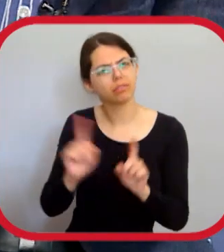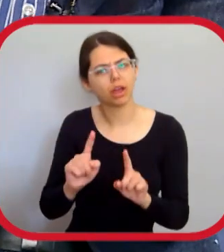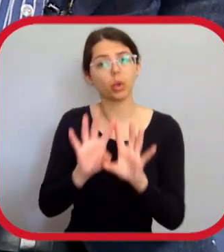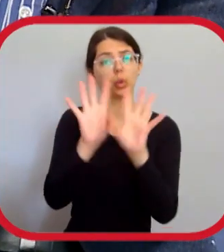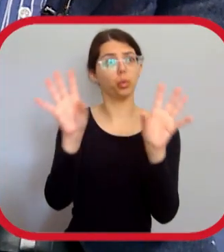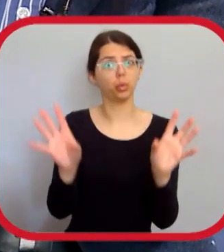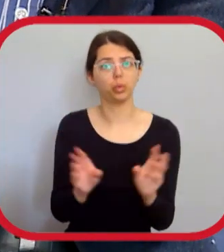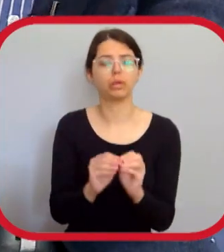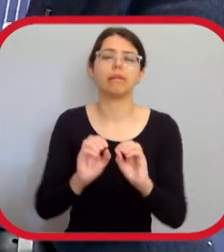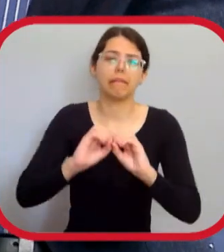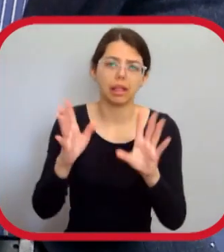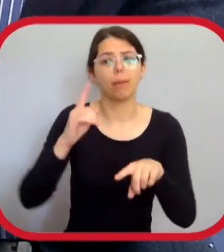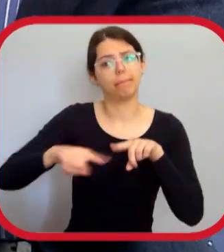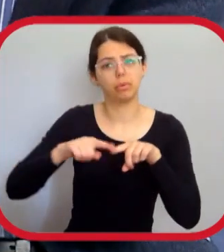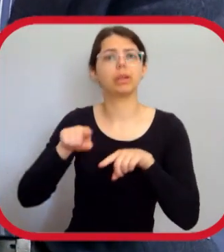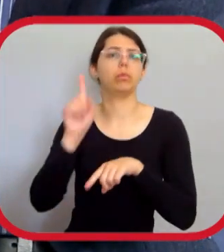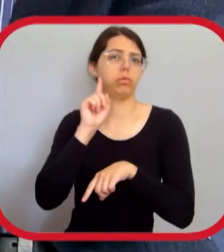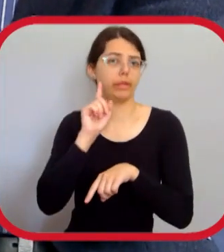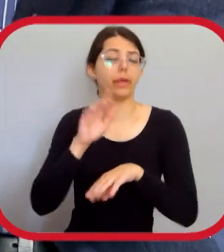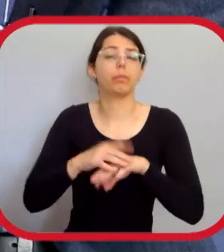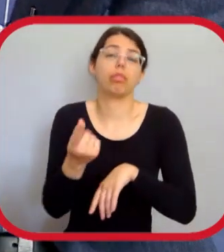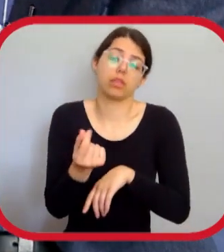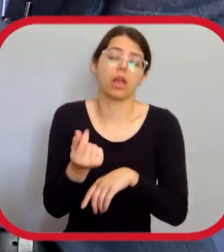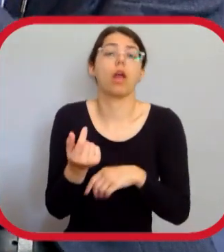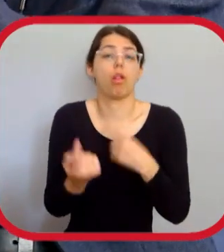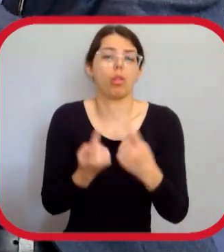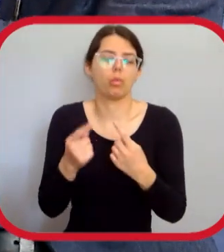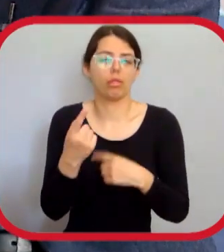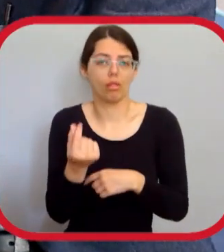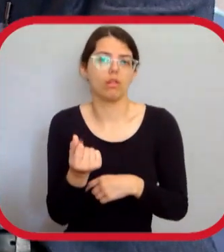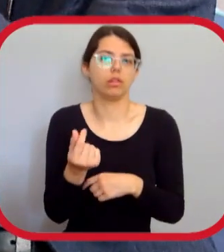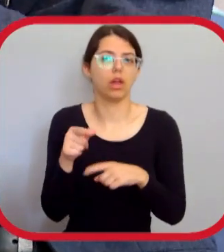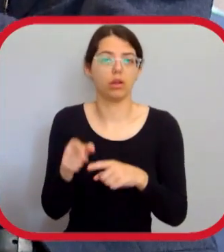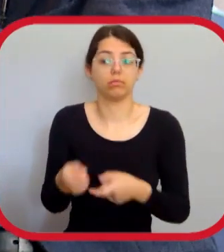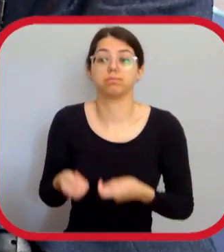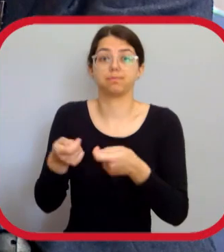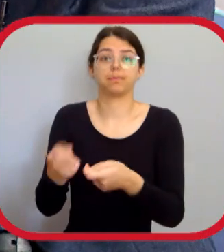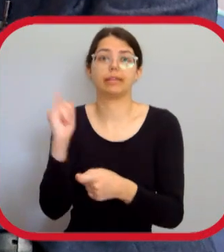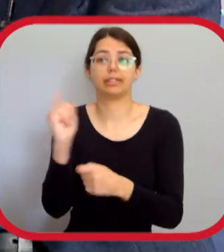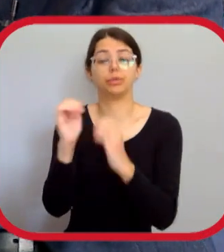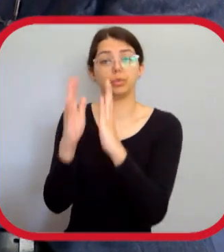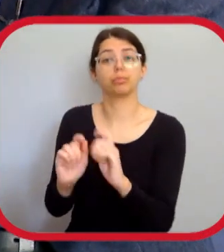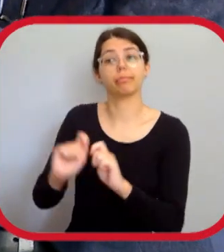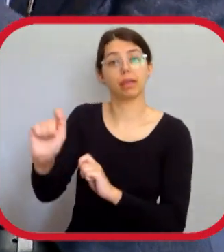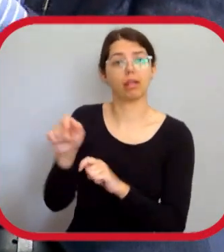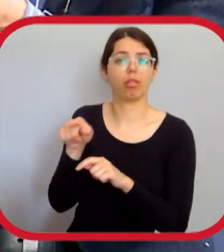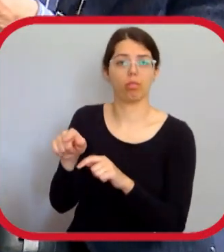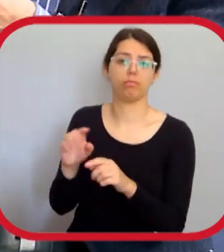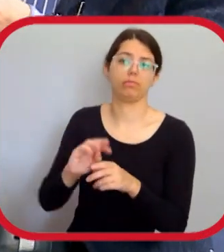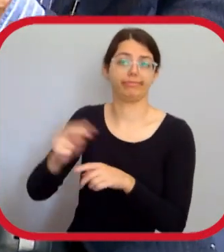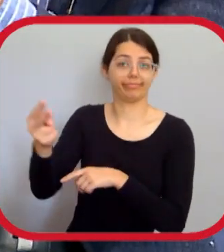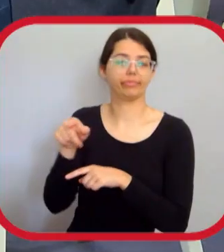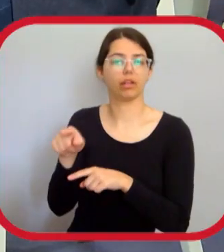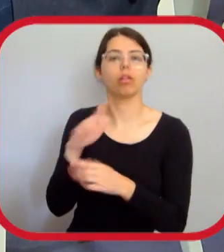fator propinas. É óbvio que o fator propinas é importante, porque o dinheiro, ou parte do dinheiro, o dinheiro é para as instituições, o que de